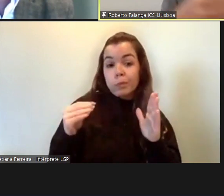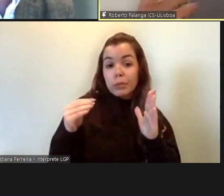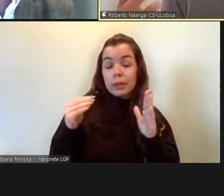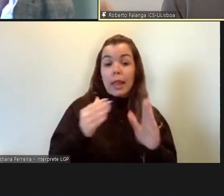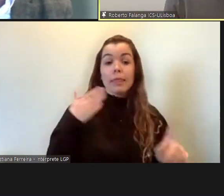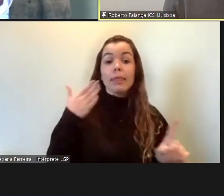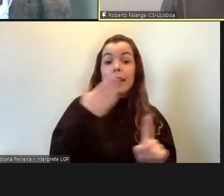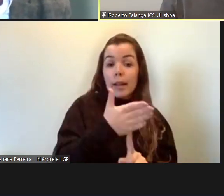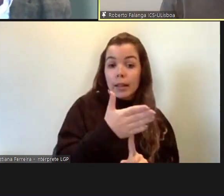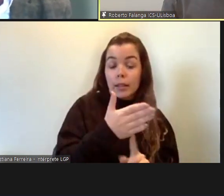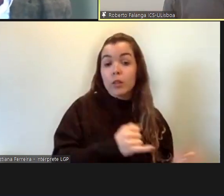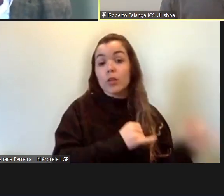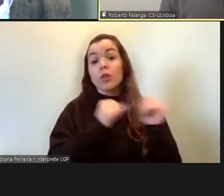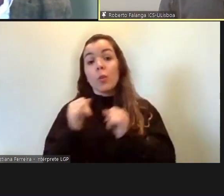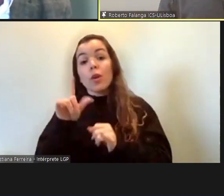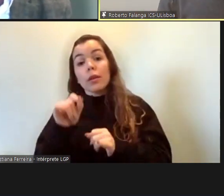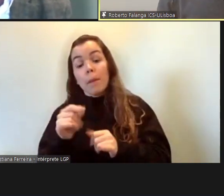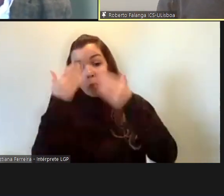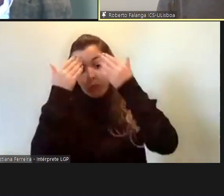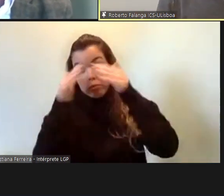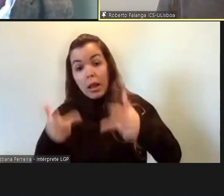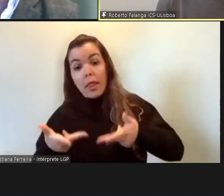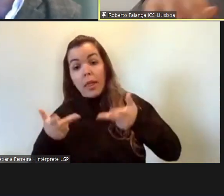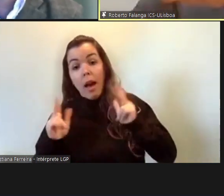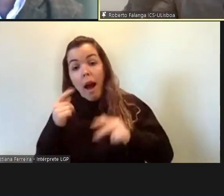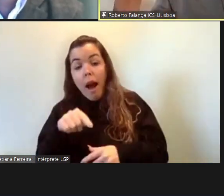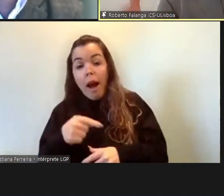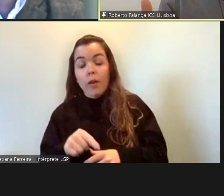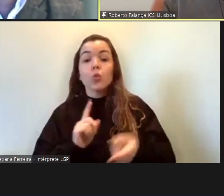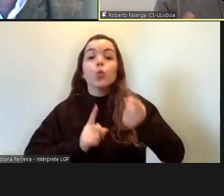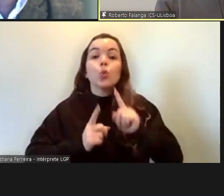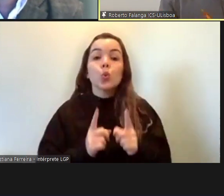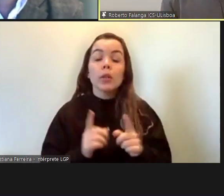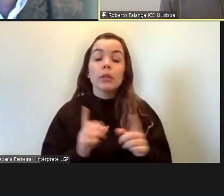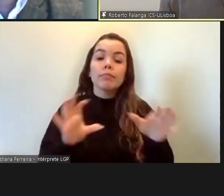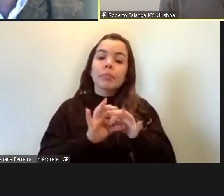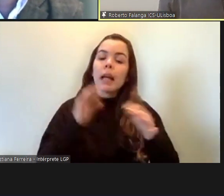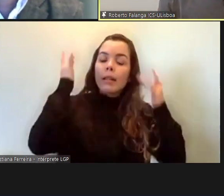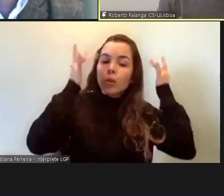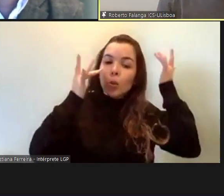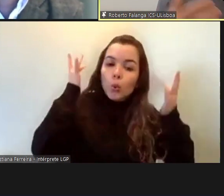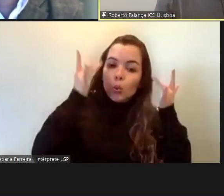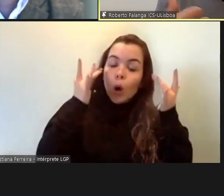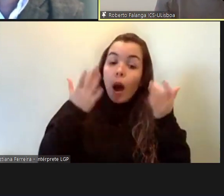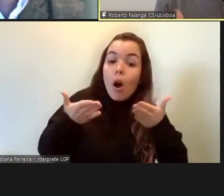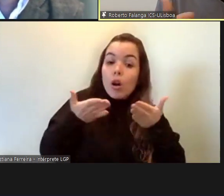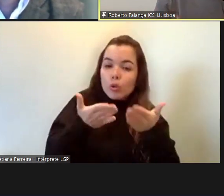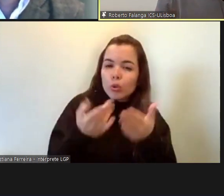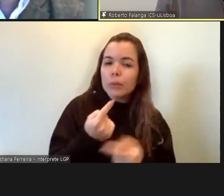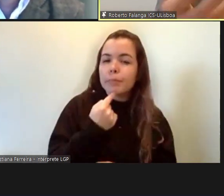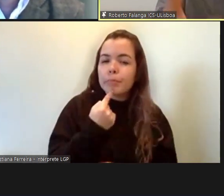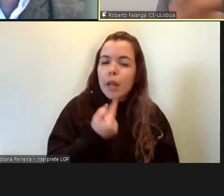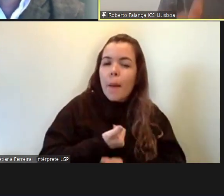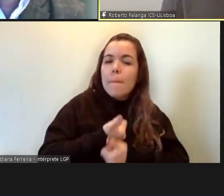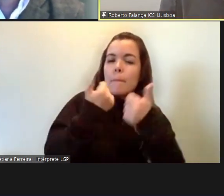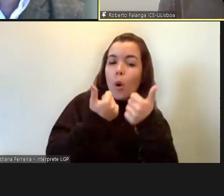temos a democracia deliberativa, que é, digamos, o chapéu teórico que nos ajuda a entender melhor como funcionam, por